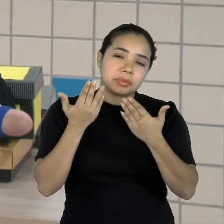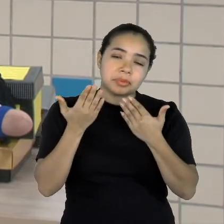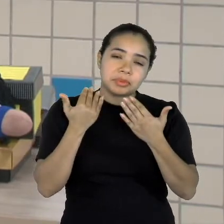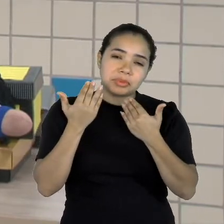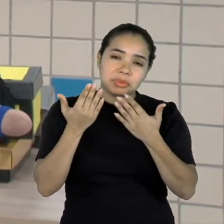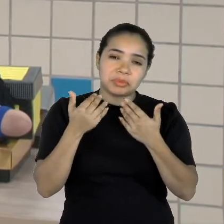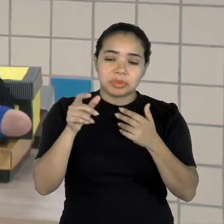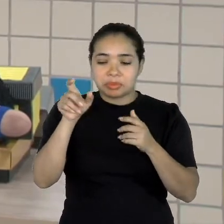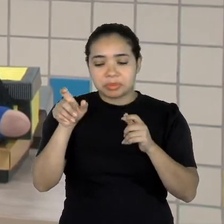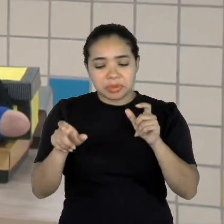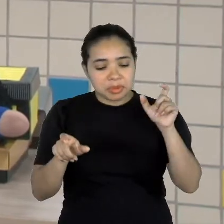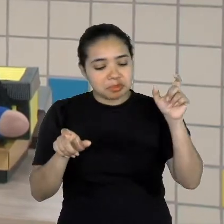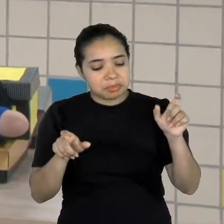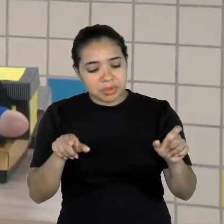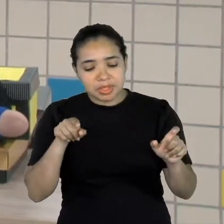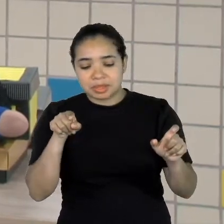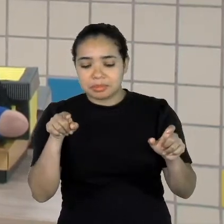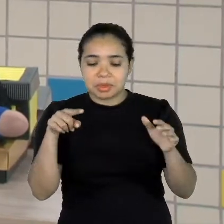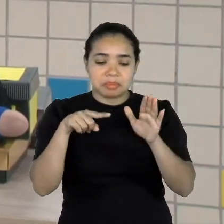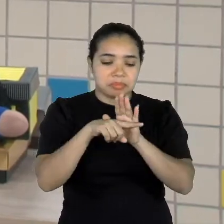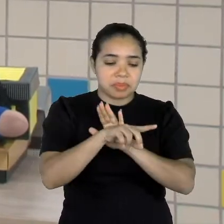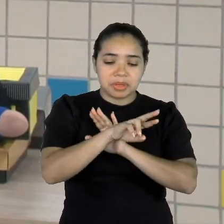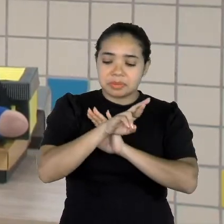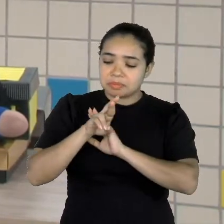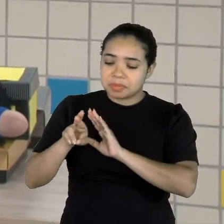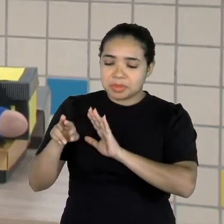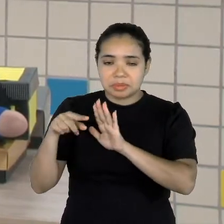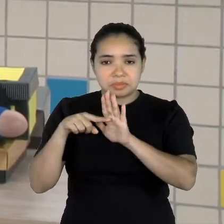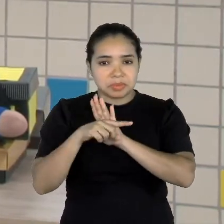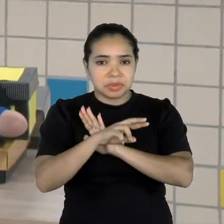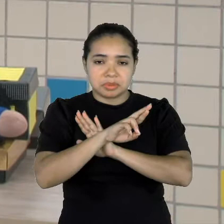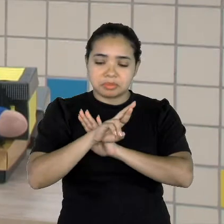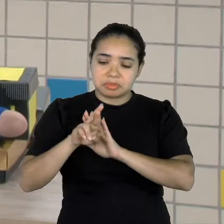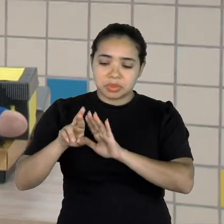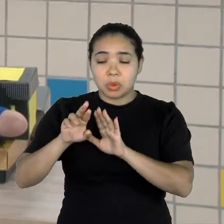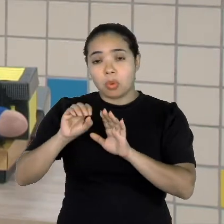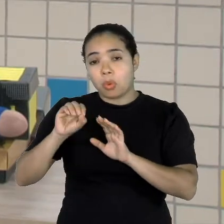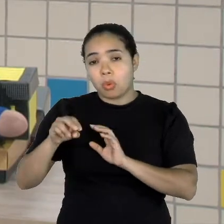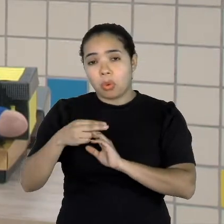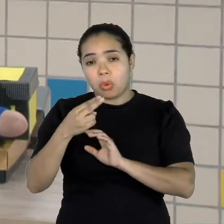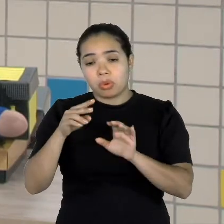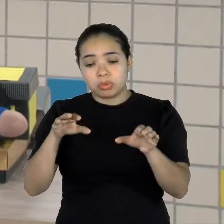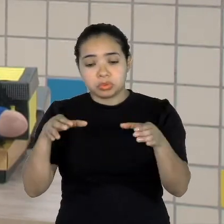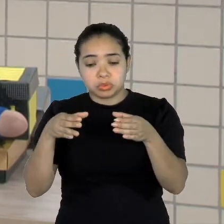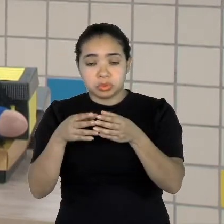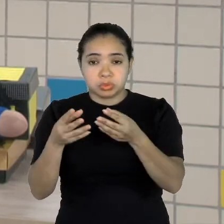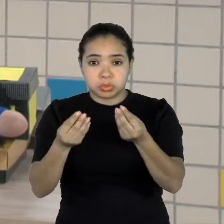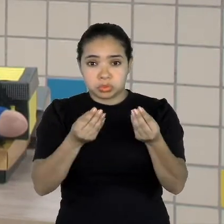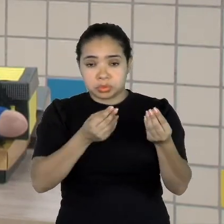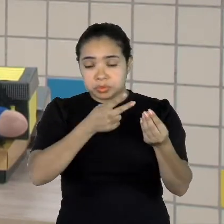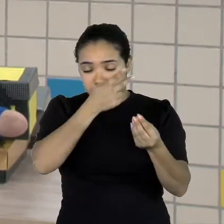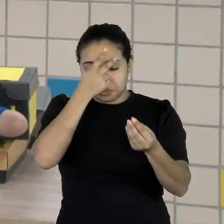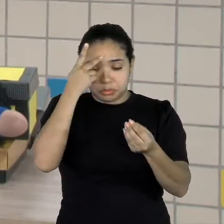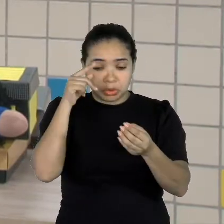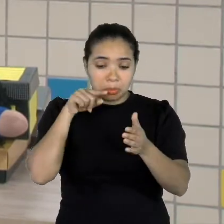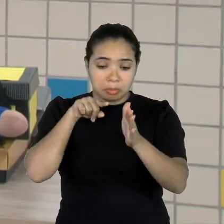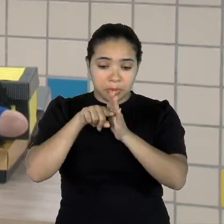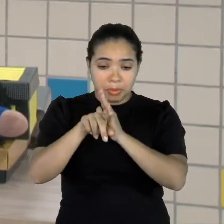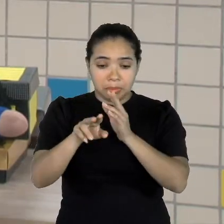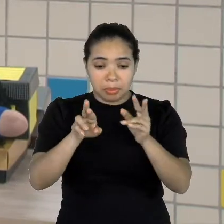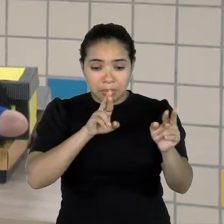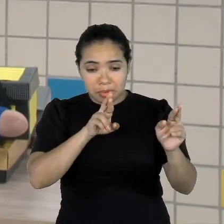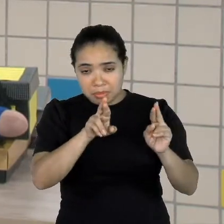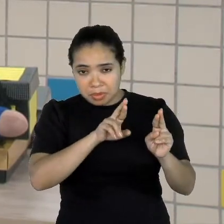e o entrevistado, ou grupos de entrevistadores e grupo de entrevistados, pode ser muitas pessoas, que vai falar sobre a